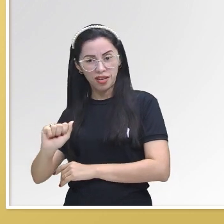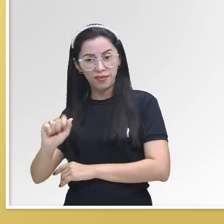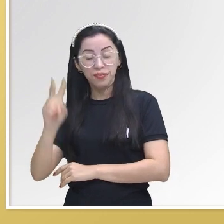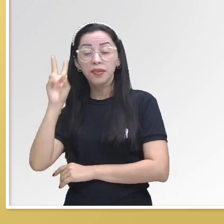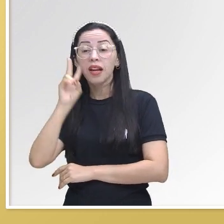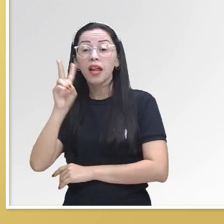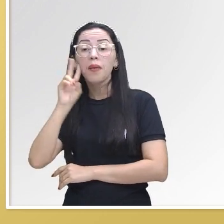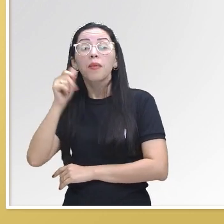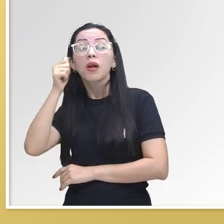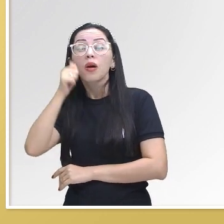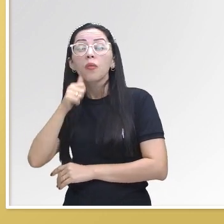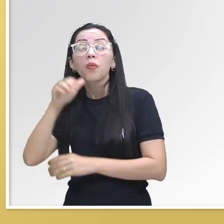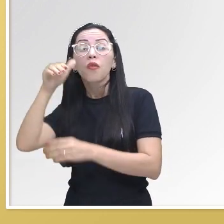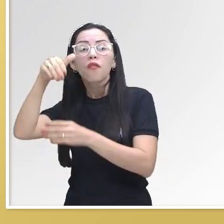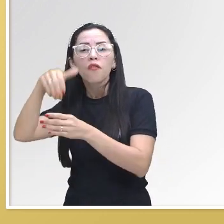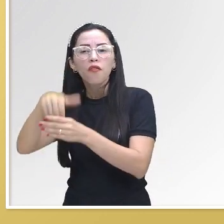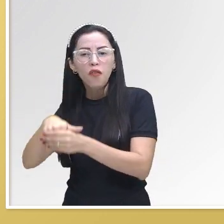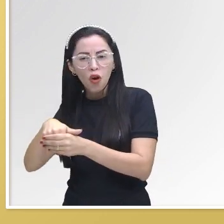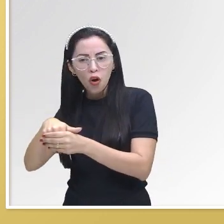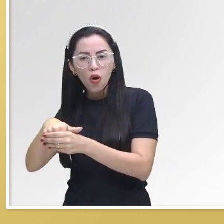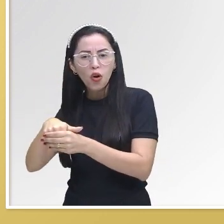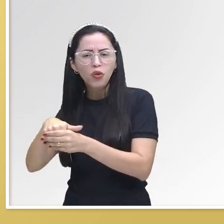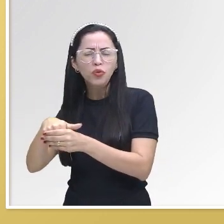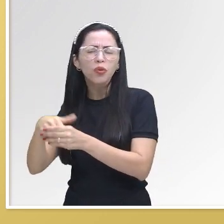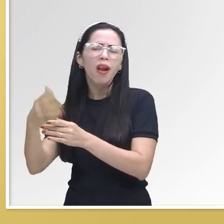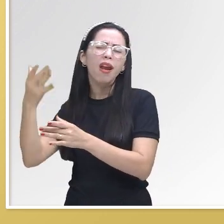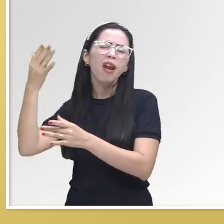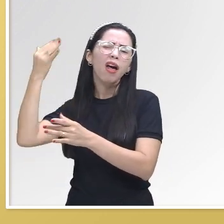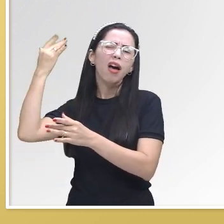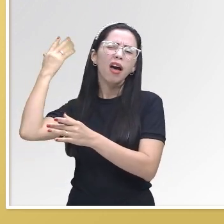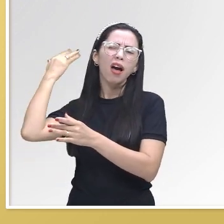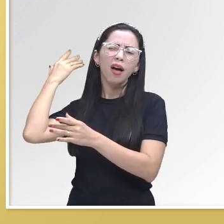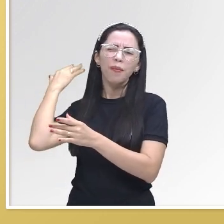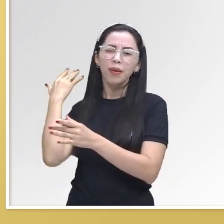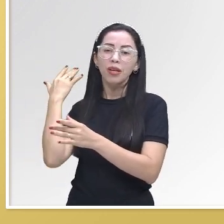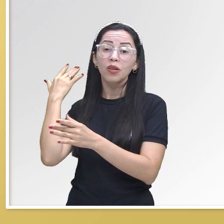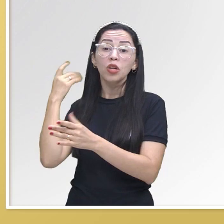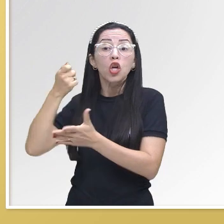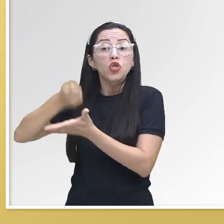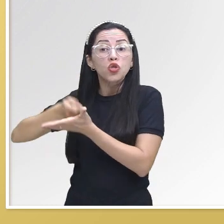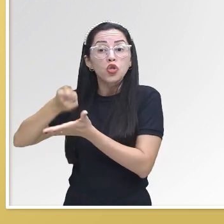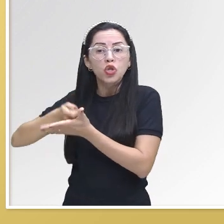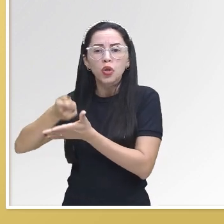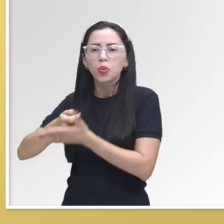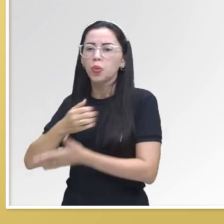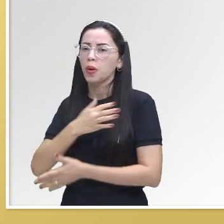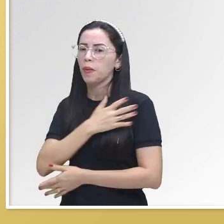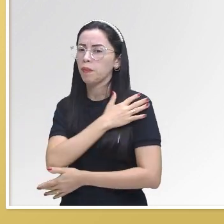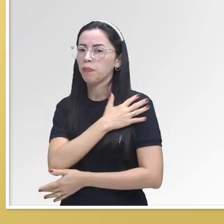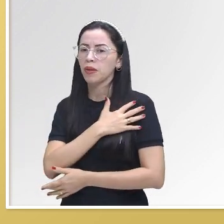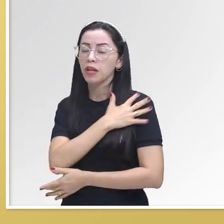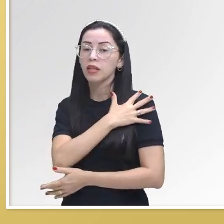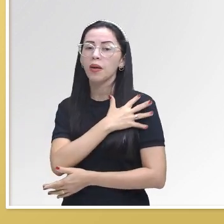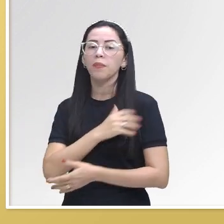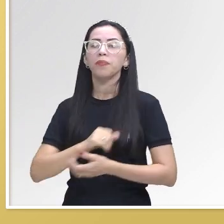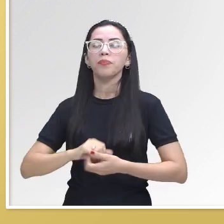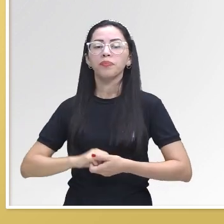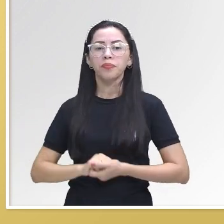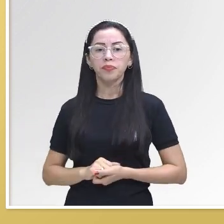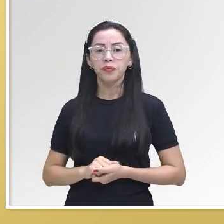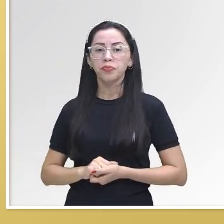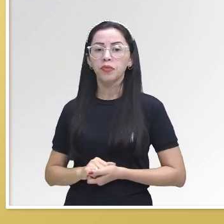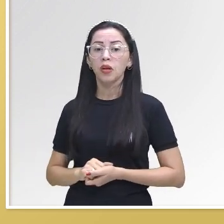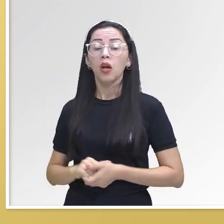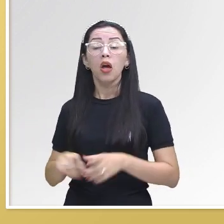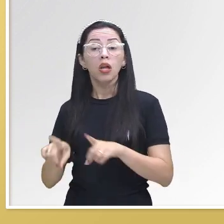voto feminino, ele é lá da ditadura Vargas, então não é da República Nova. A lei da